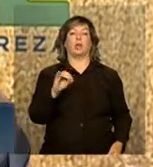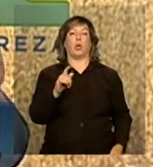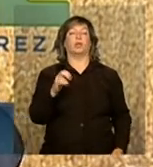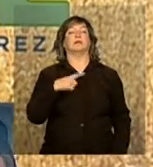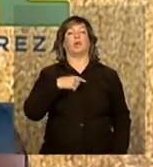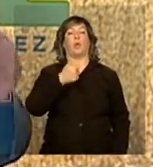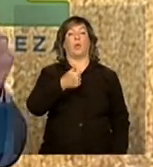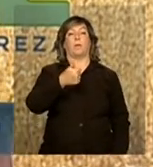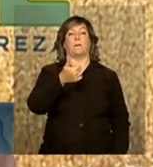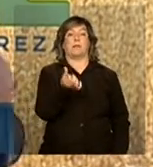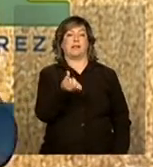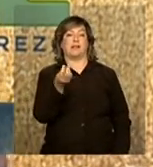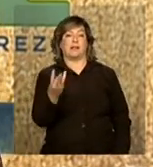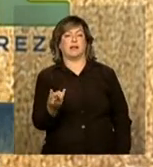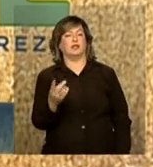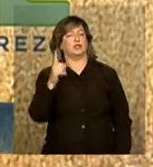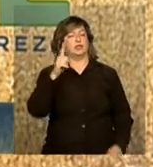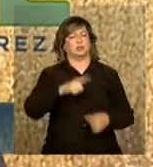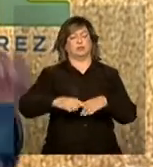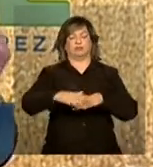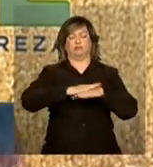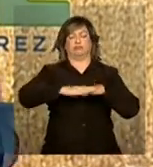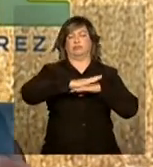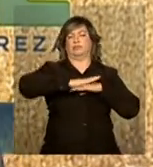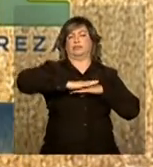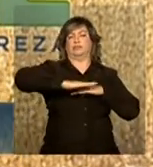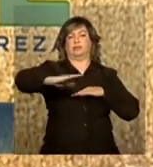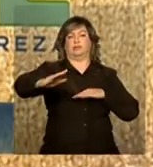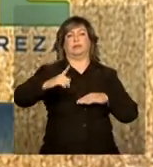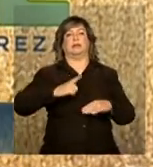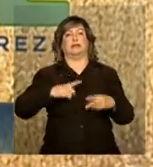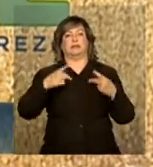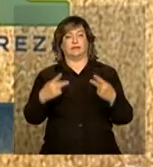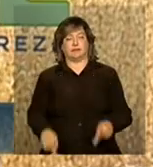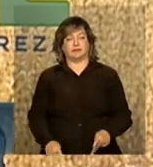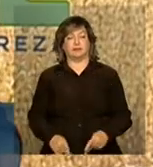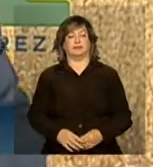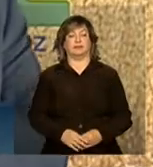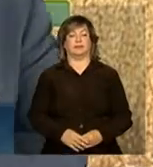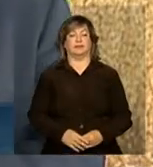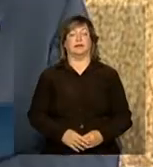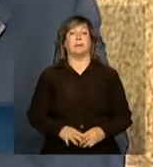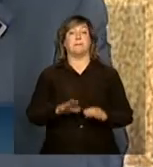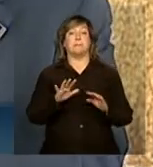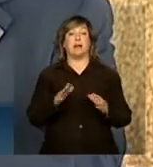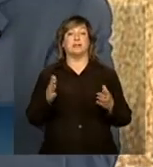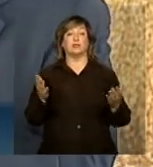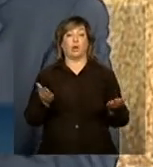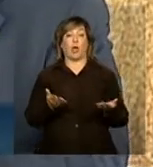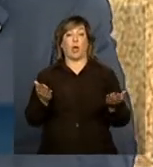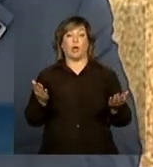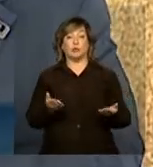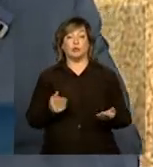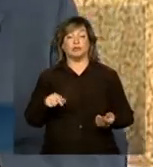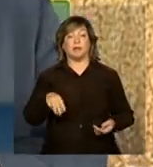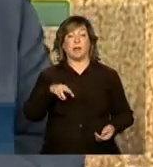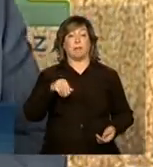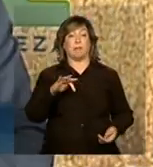163 totalmente pavimentada no seu território. Mas hoje Mato Grosso quer